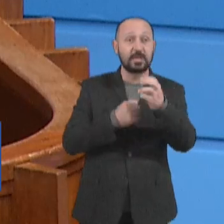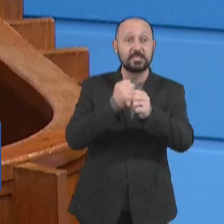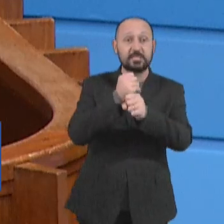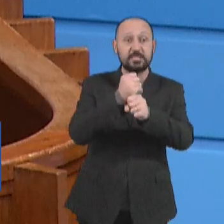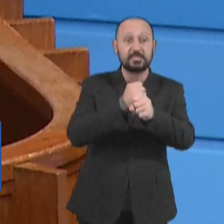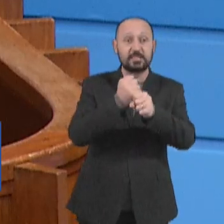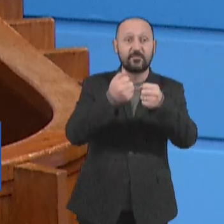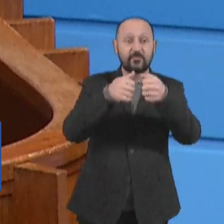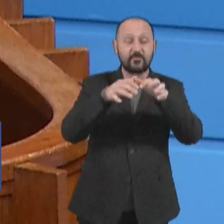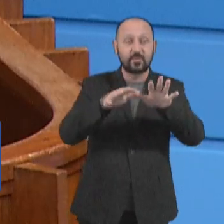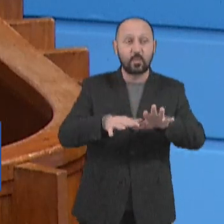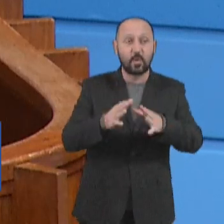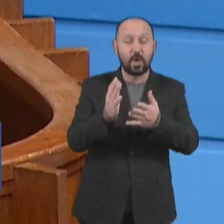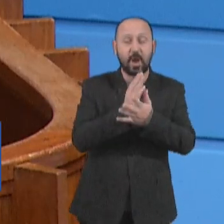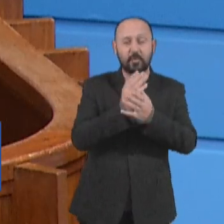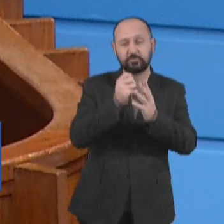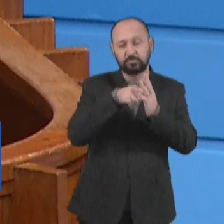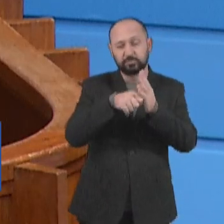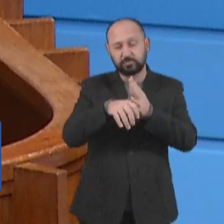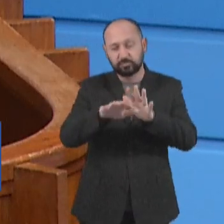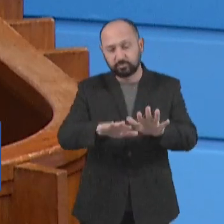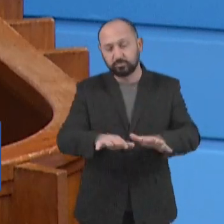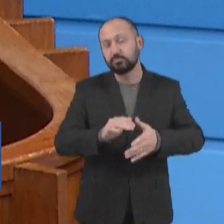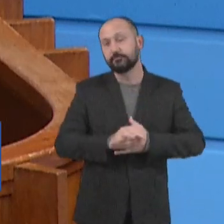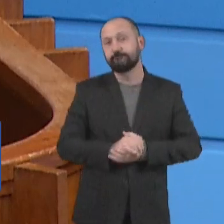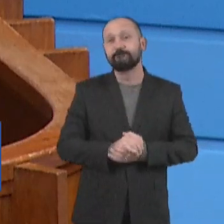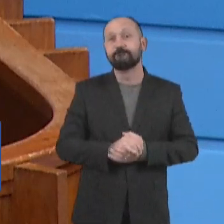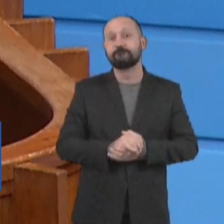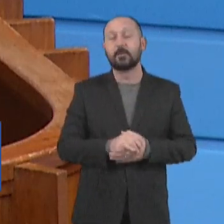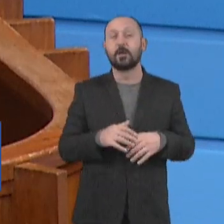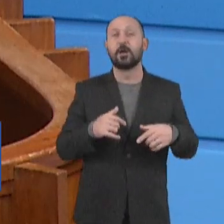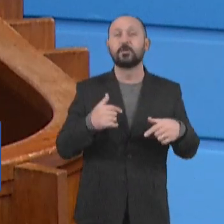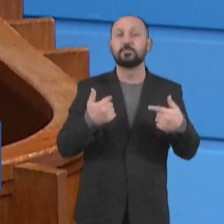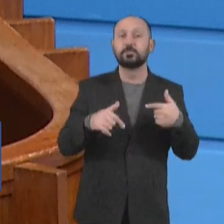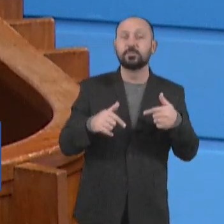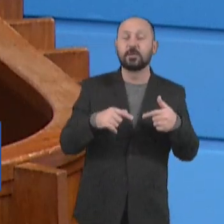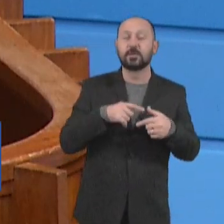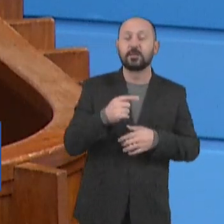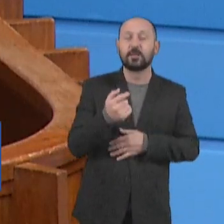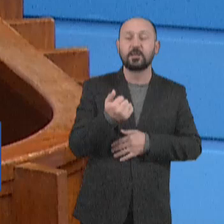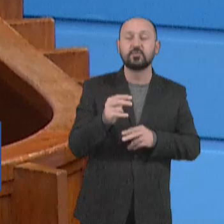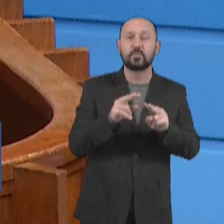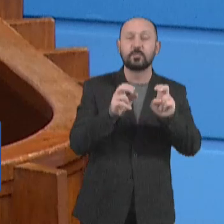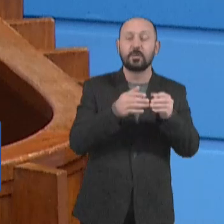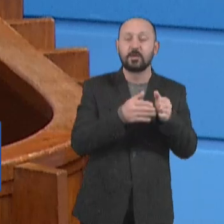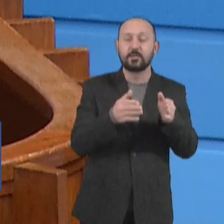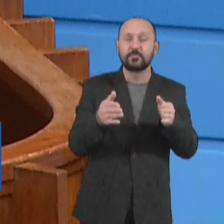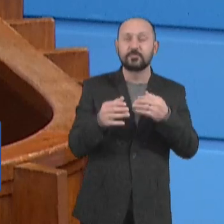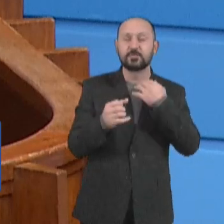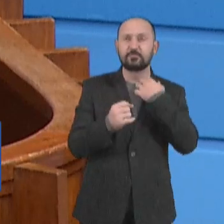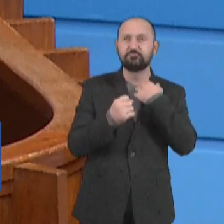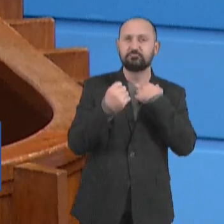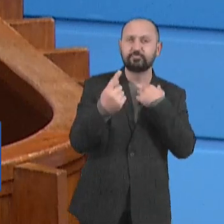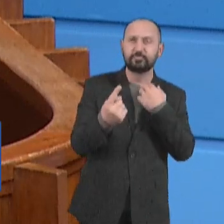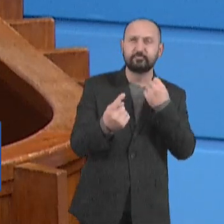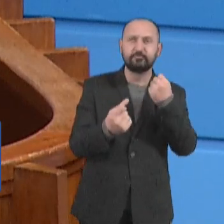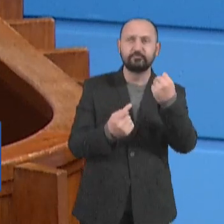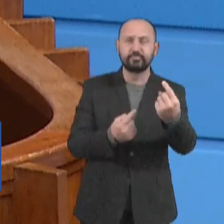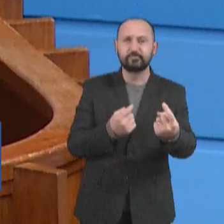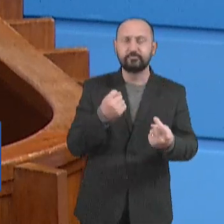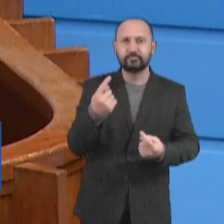anos e alguns meses, né? Os trabalhos que tem aqui sobre esse período são 2 ou